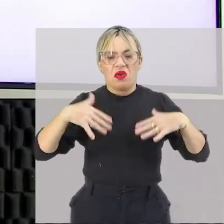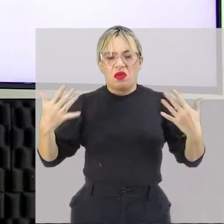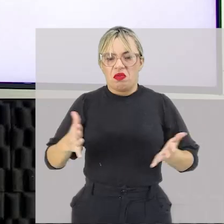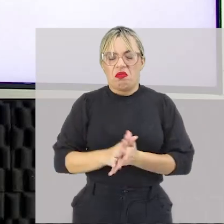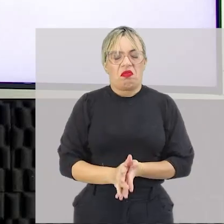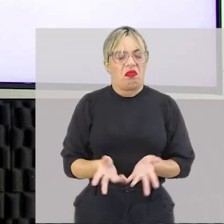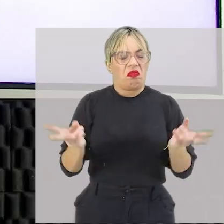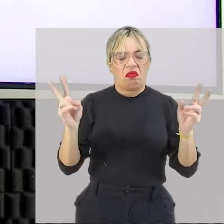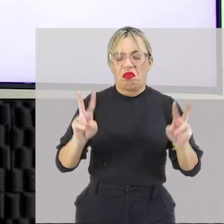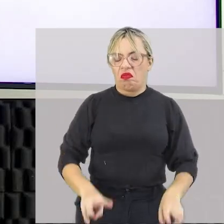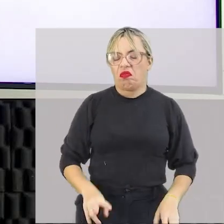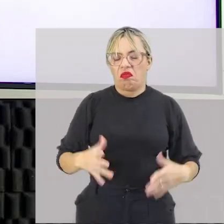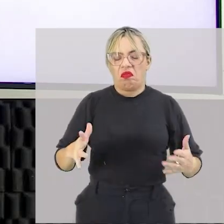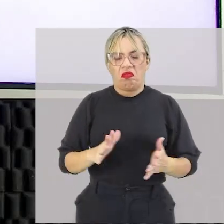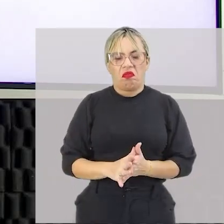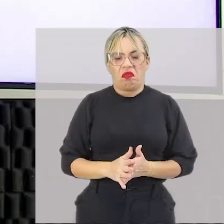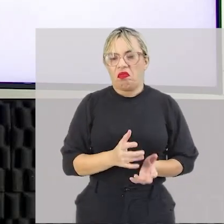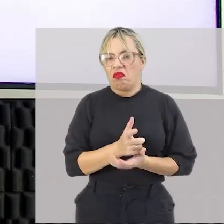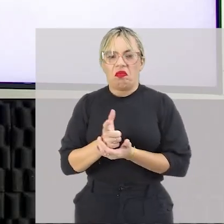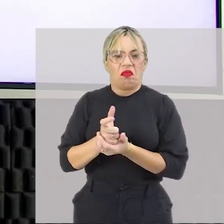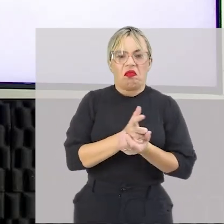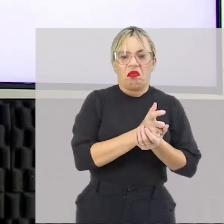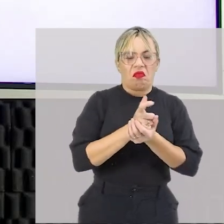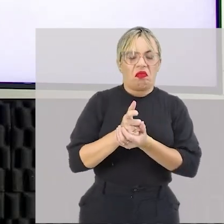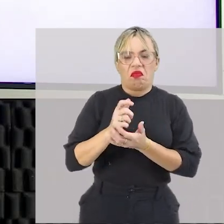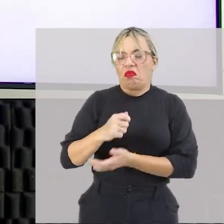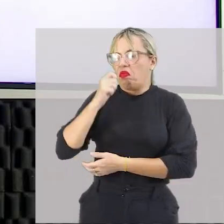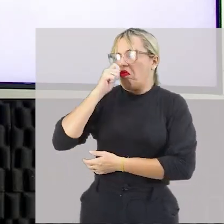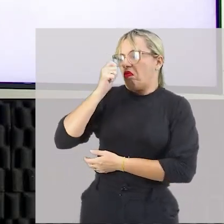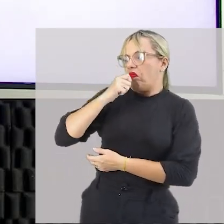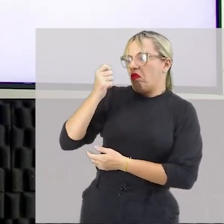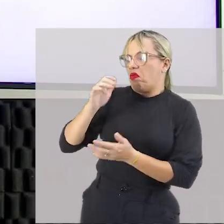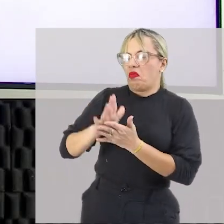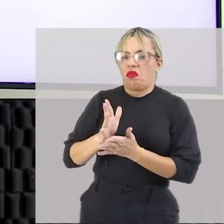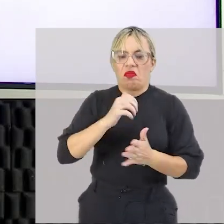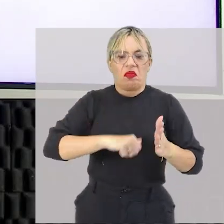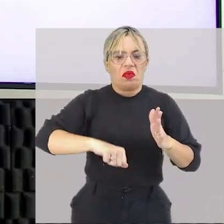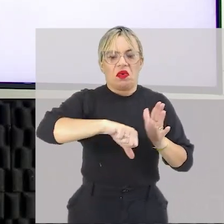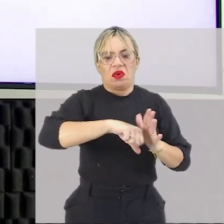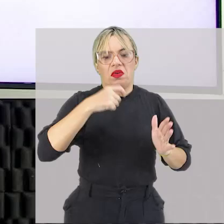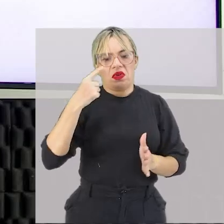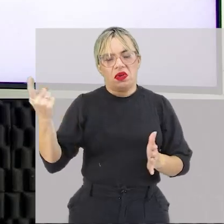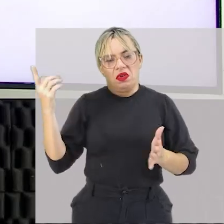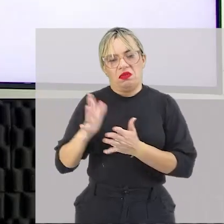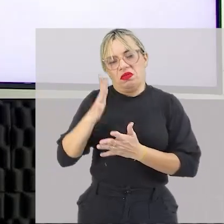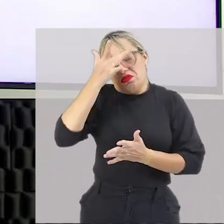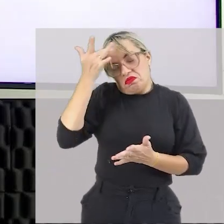é vista como bandido, como traficante, como criminoso. É isso que o texto está querendo dizer para nós.